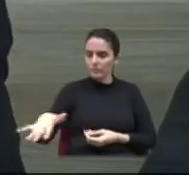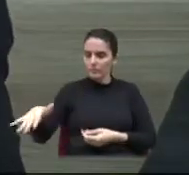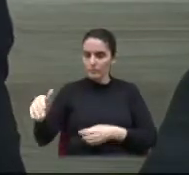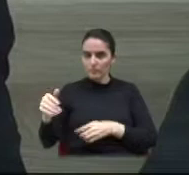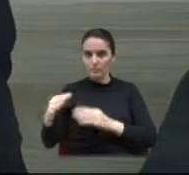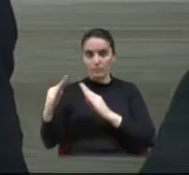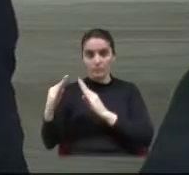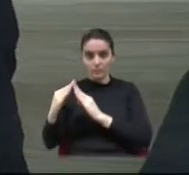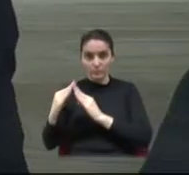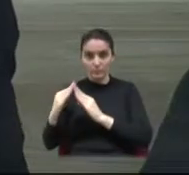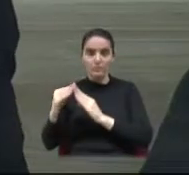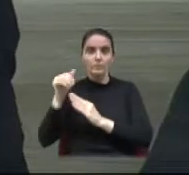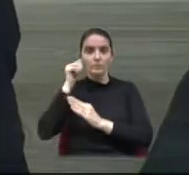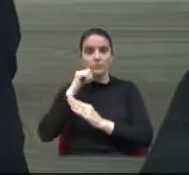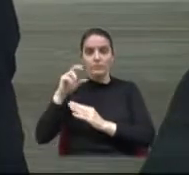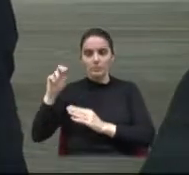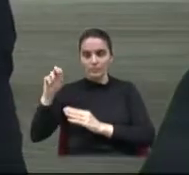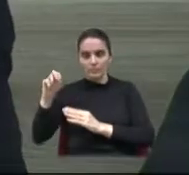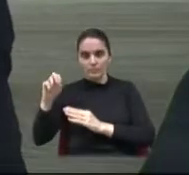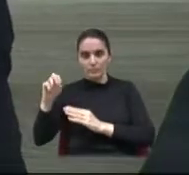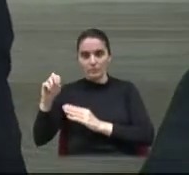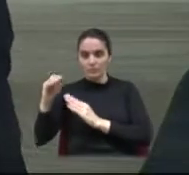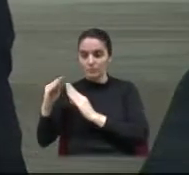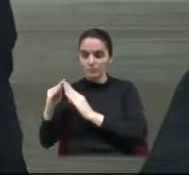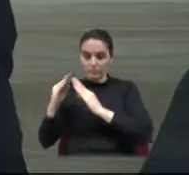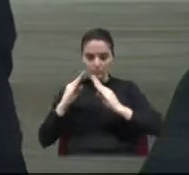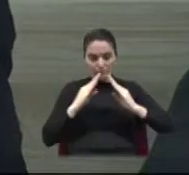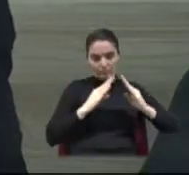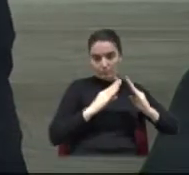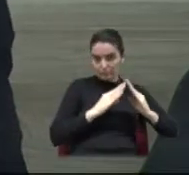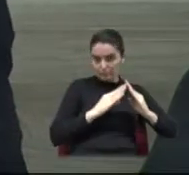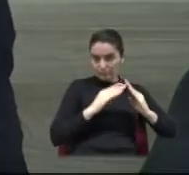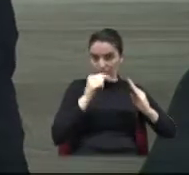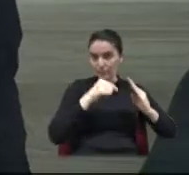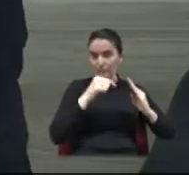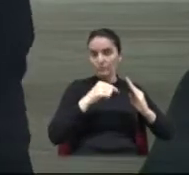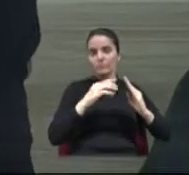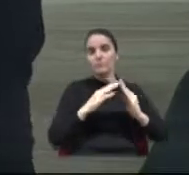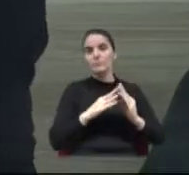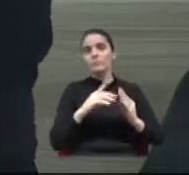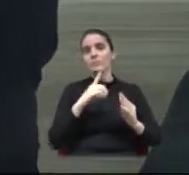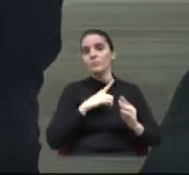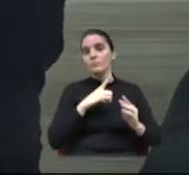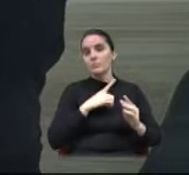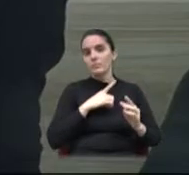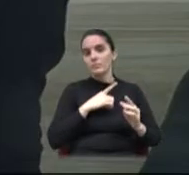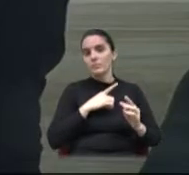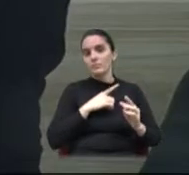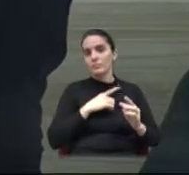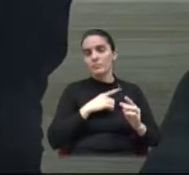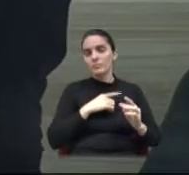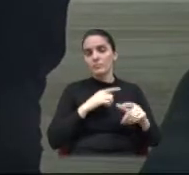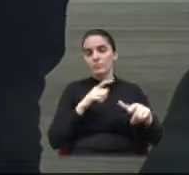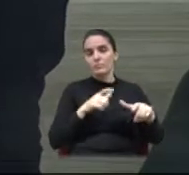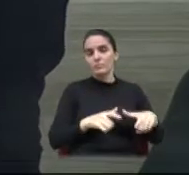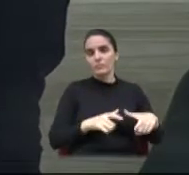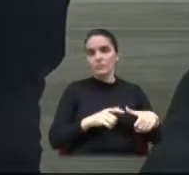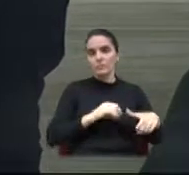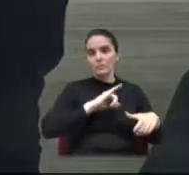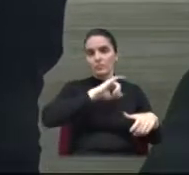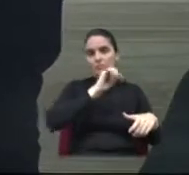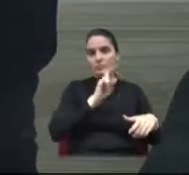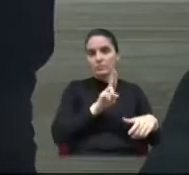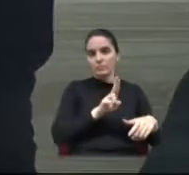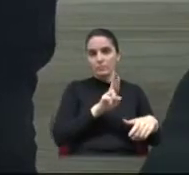ao lado, um prédio assobradado, e o escritório do Dr. Jurandir da Paixão de Campos